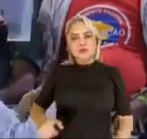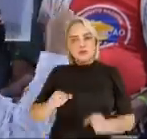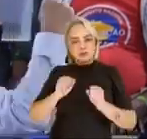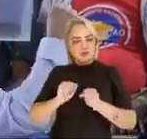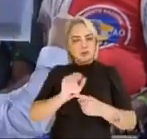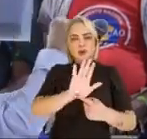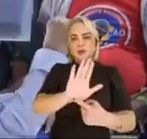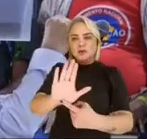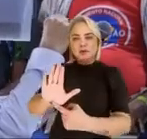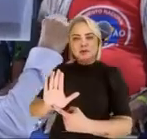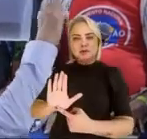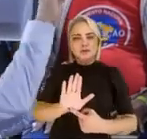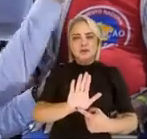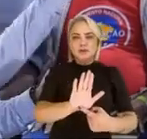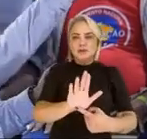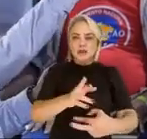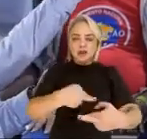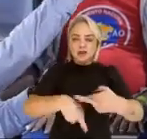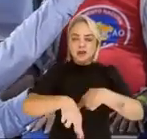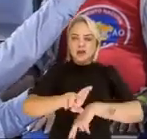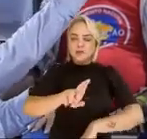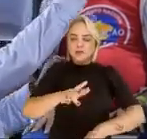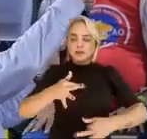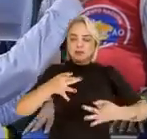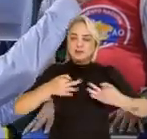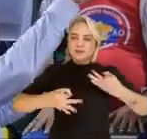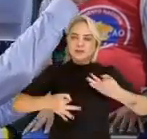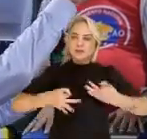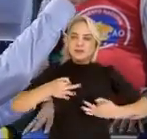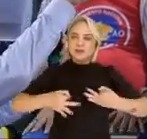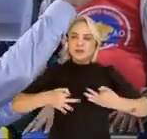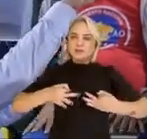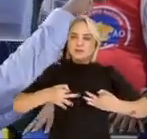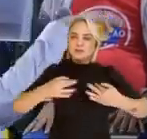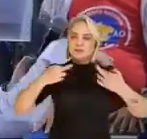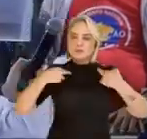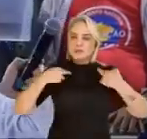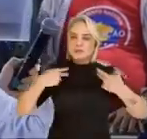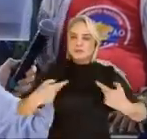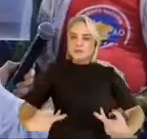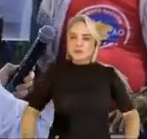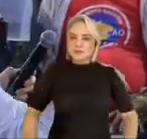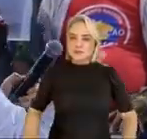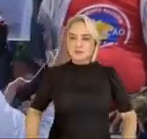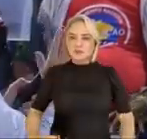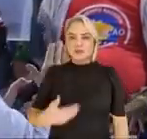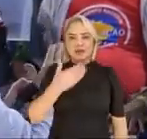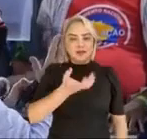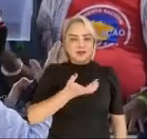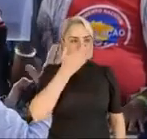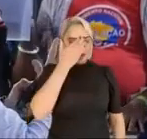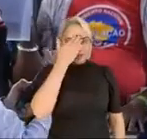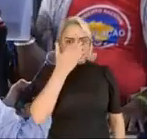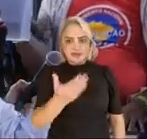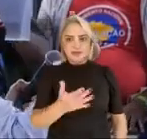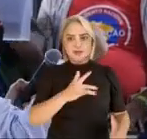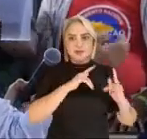a recuperar a dignidade como ser humano. Queria agradecer aqui os companheiros do PT,